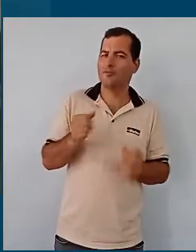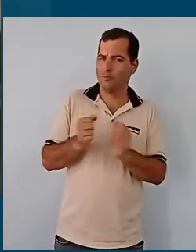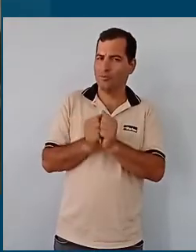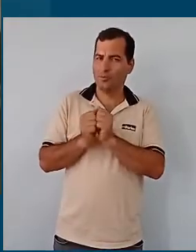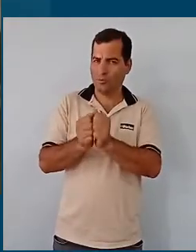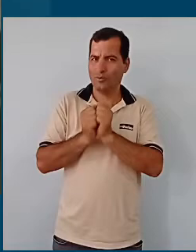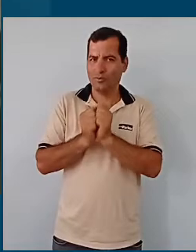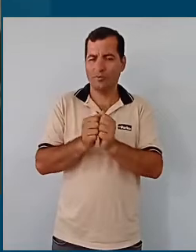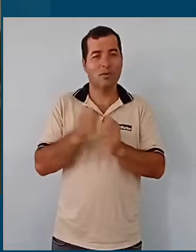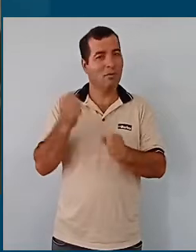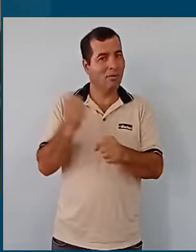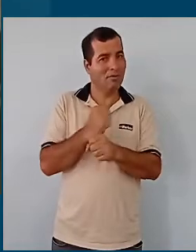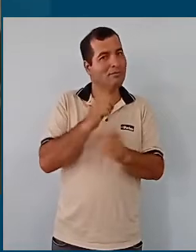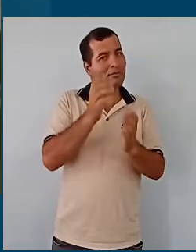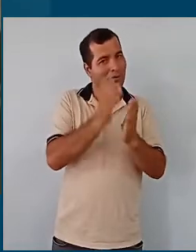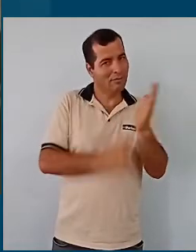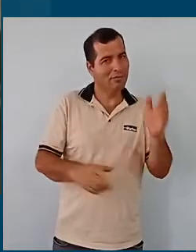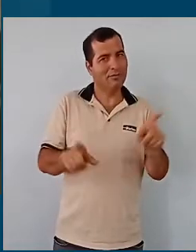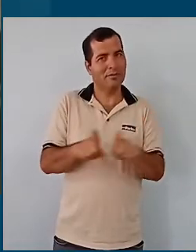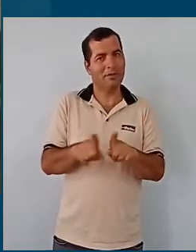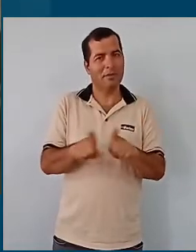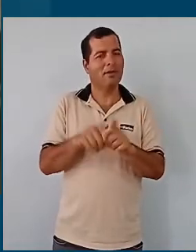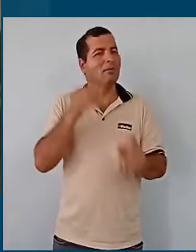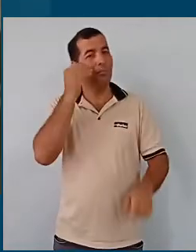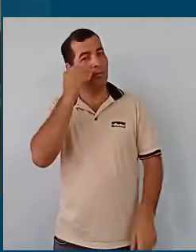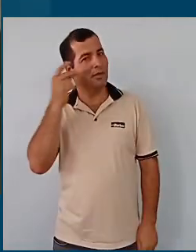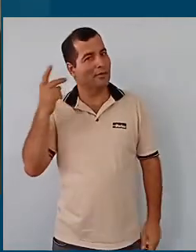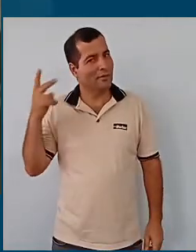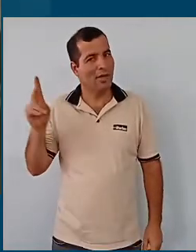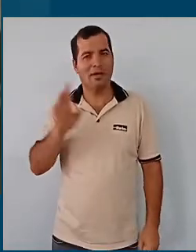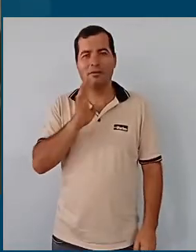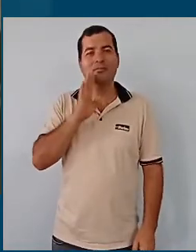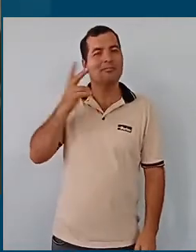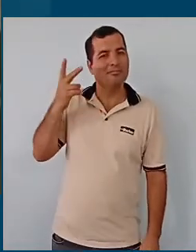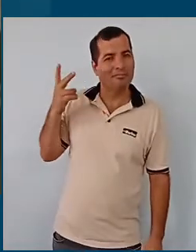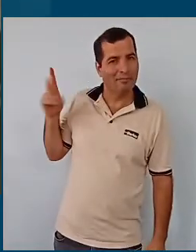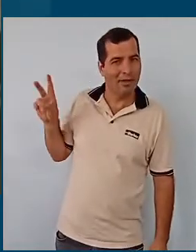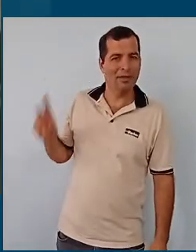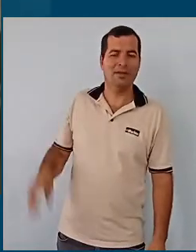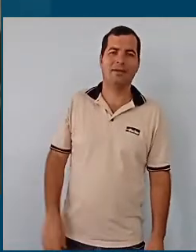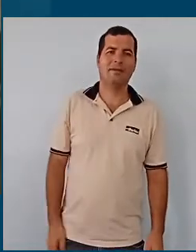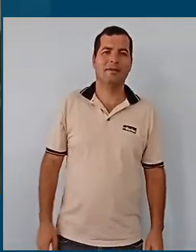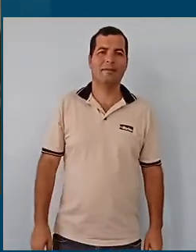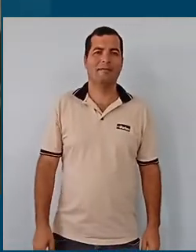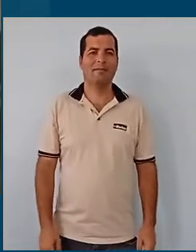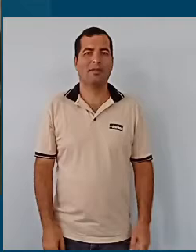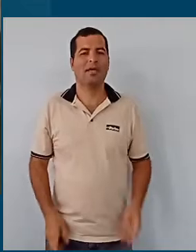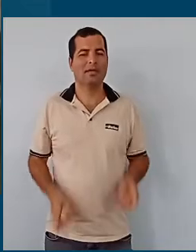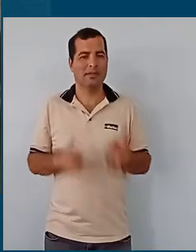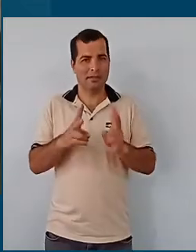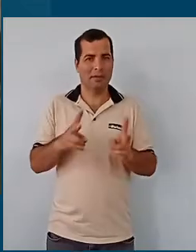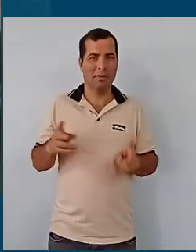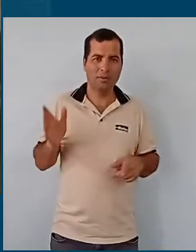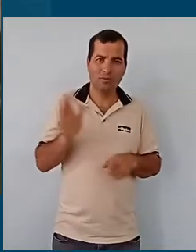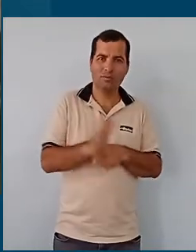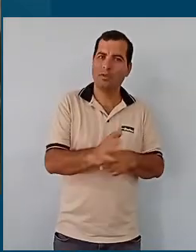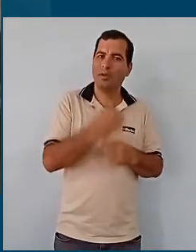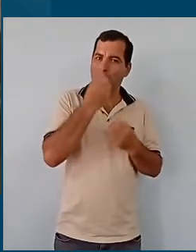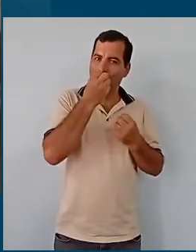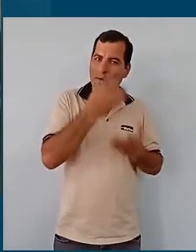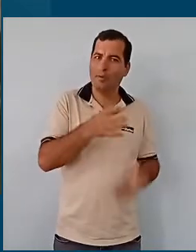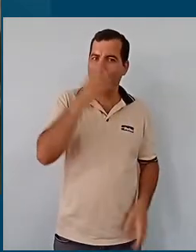na construção do nosso currículo, com toda a sua experiência, com todo o seu conhecimento, e tem aqui nos propiciado momentos tão